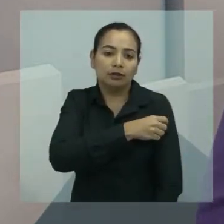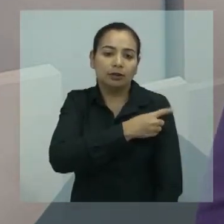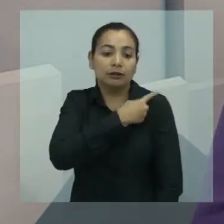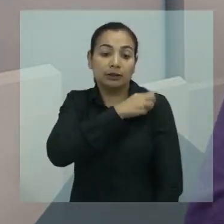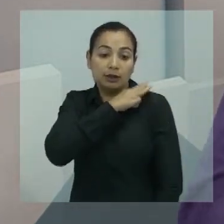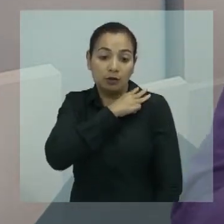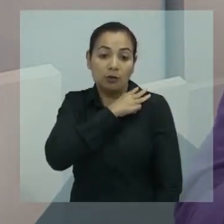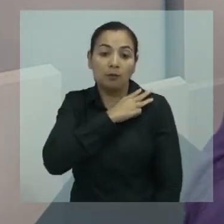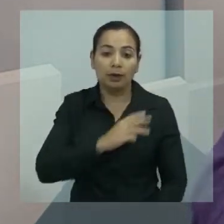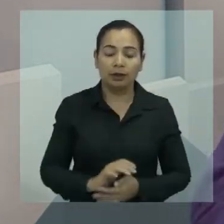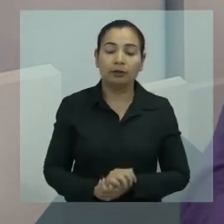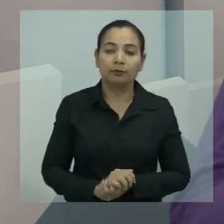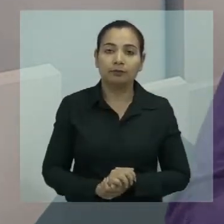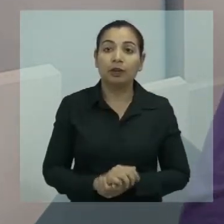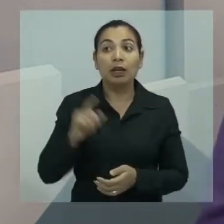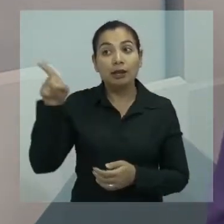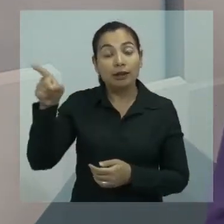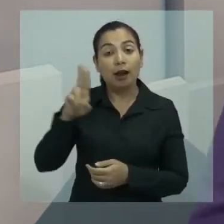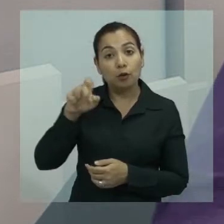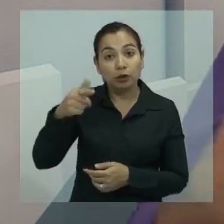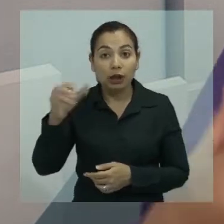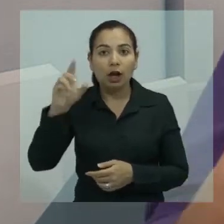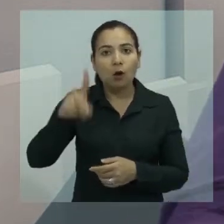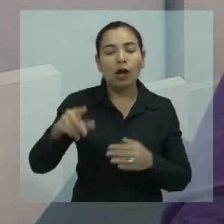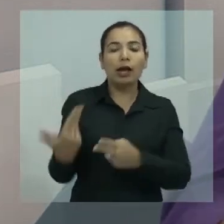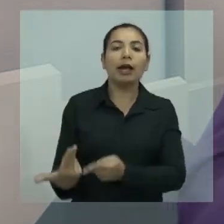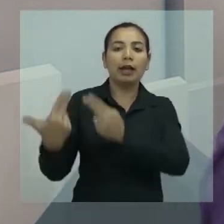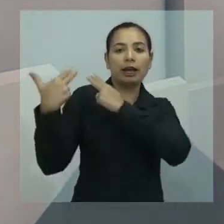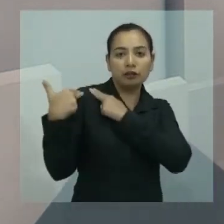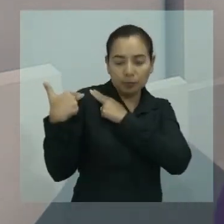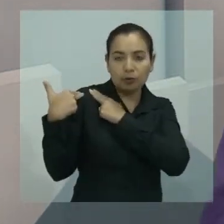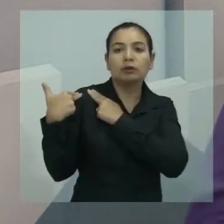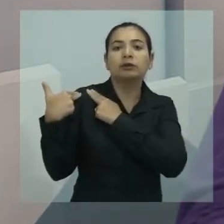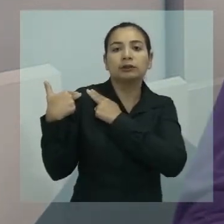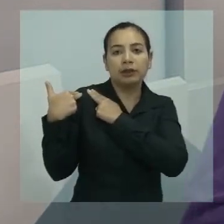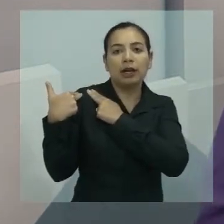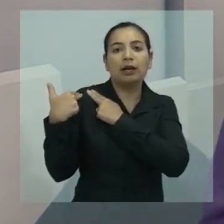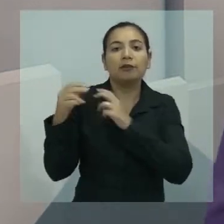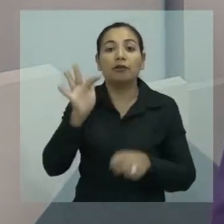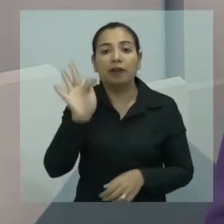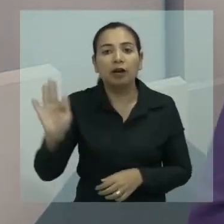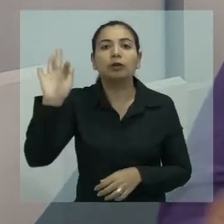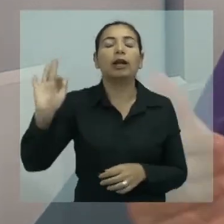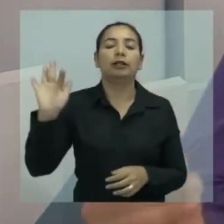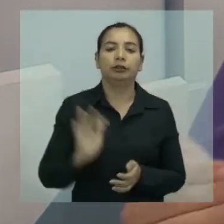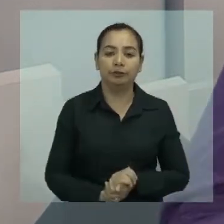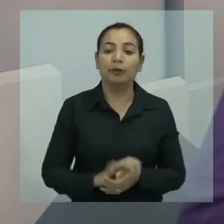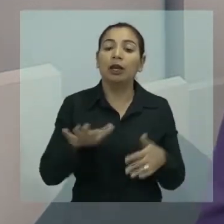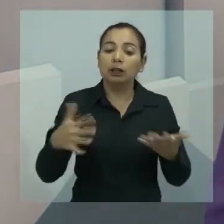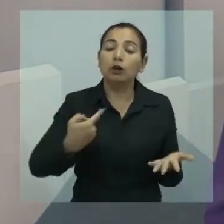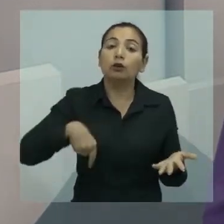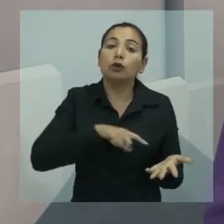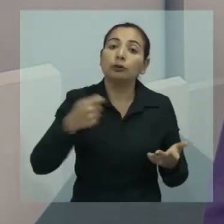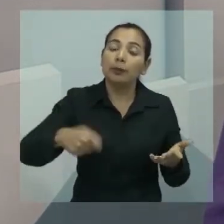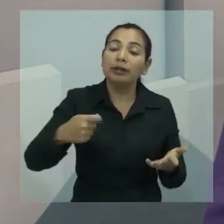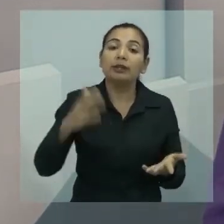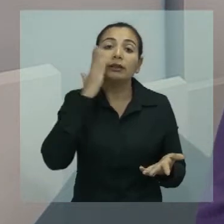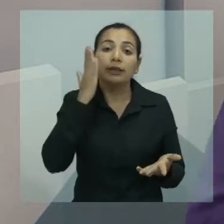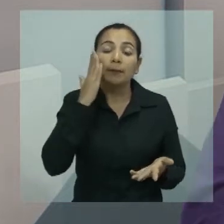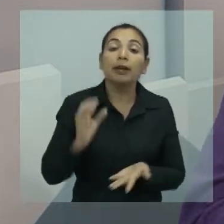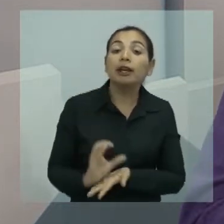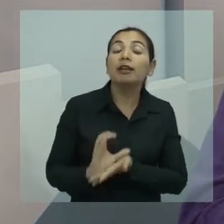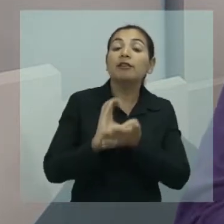ensino médio e a União com o ensino superior. E a gente precisa pensar de forma integrada e com apoio, né, mais